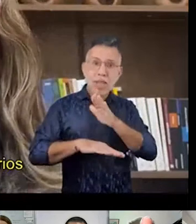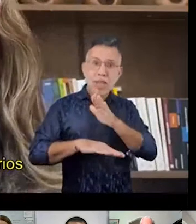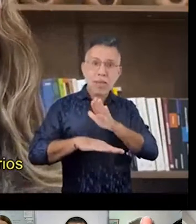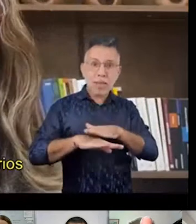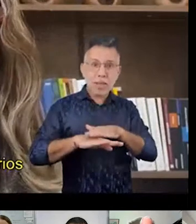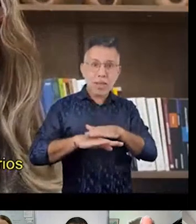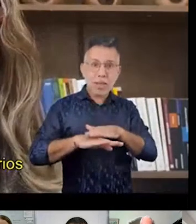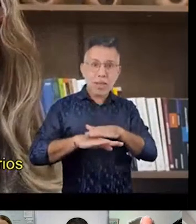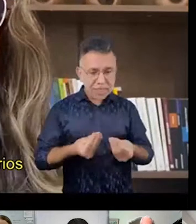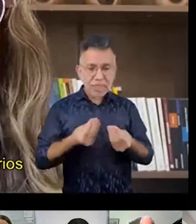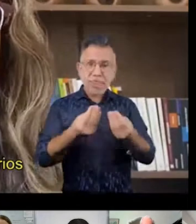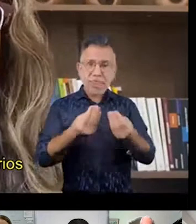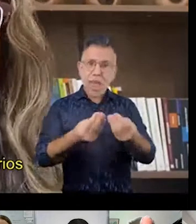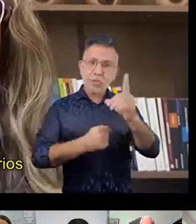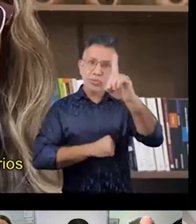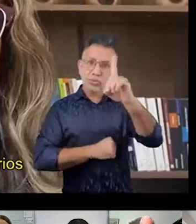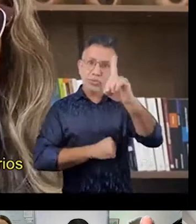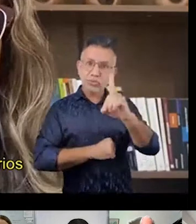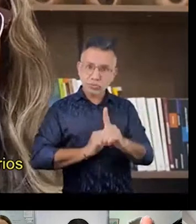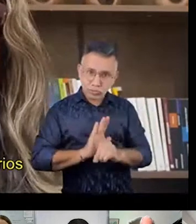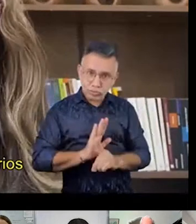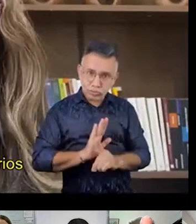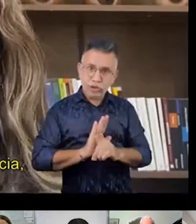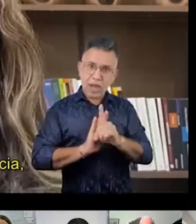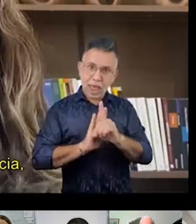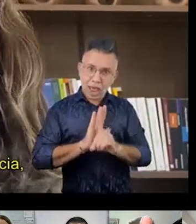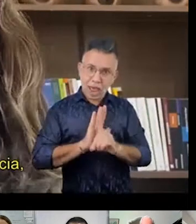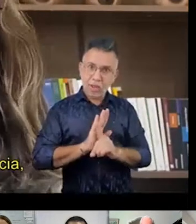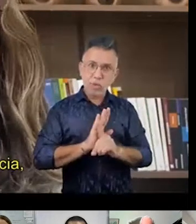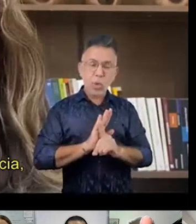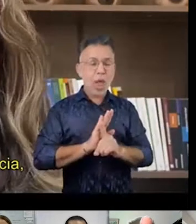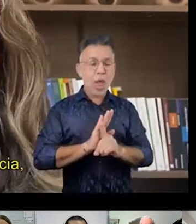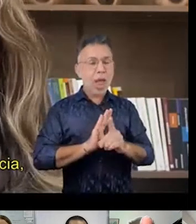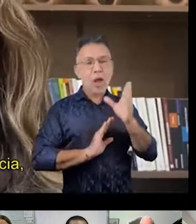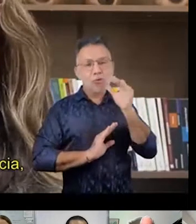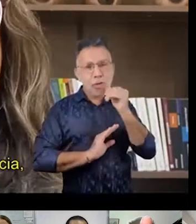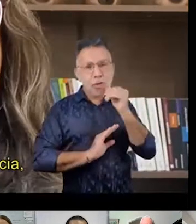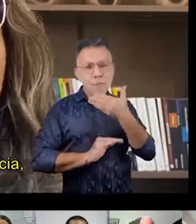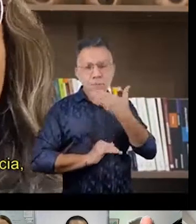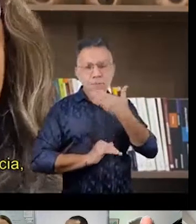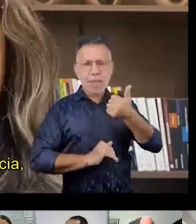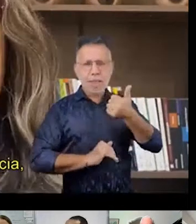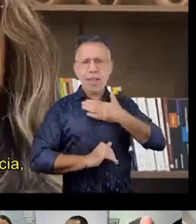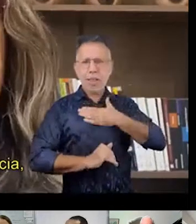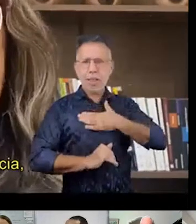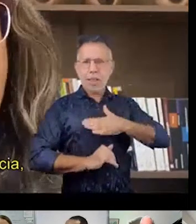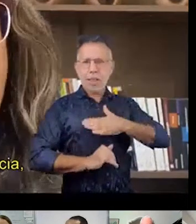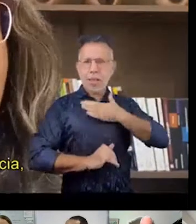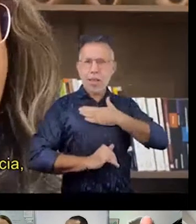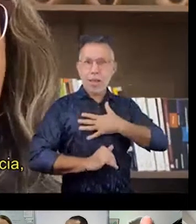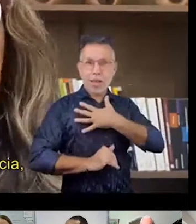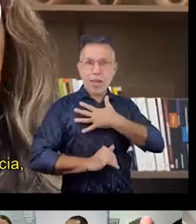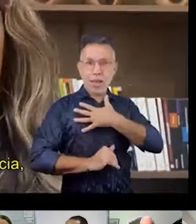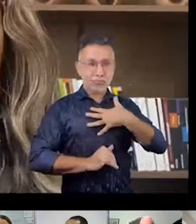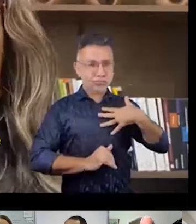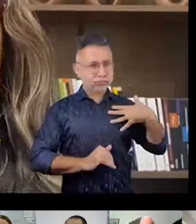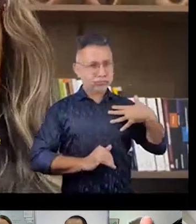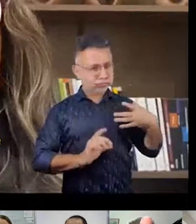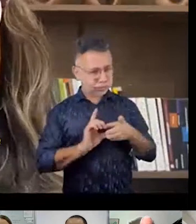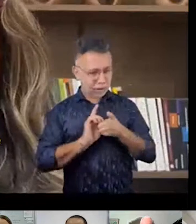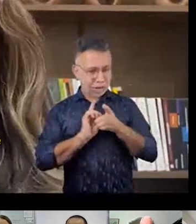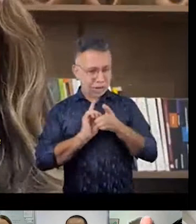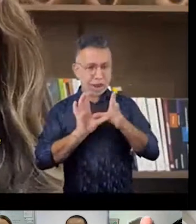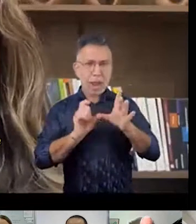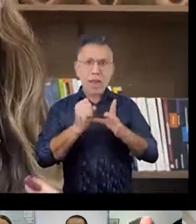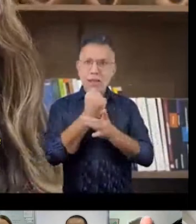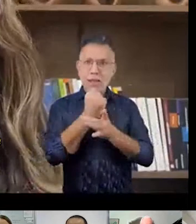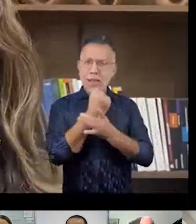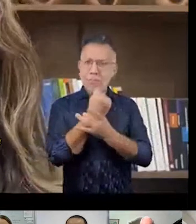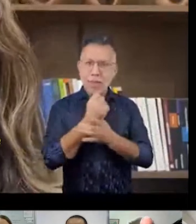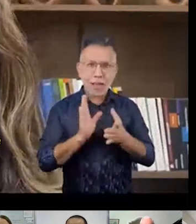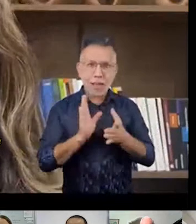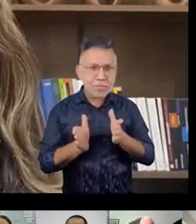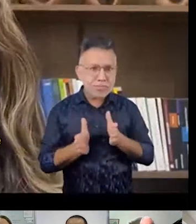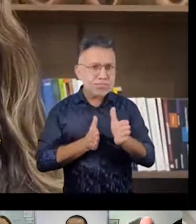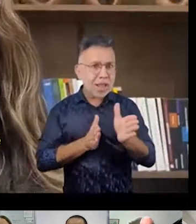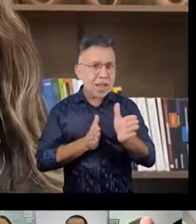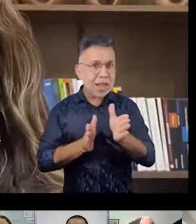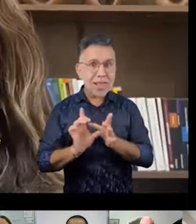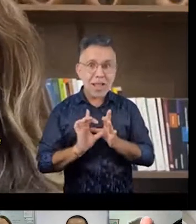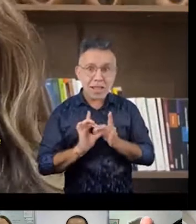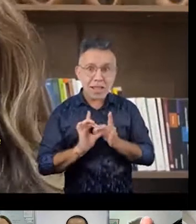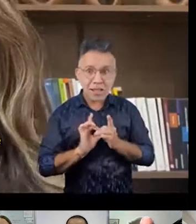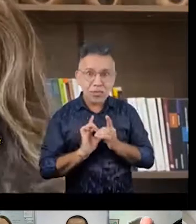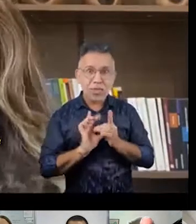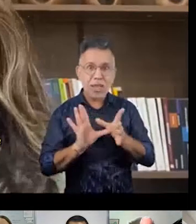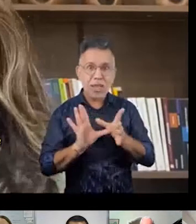exemplo, proporcionam aos funcionários maior conforto, independência, segurança e